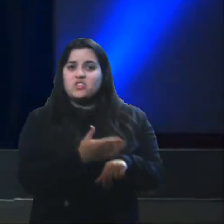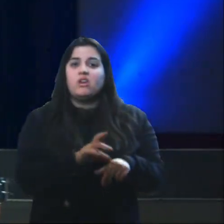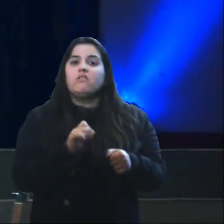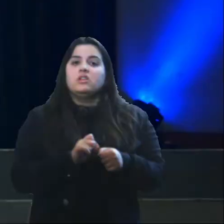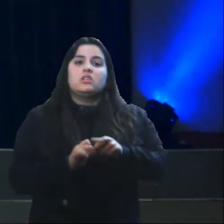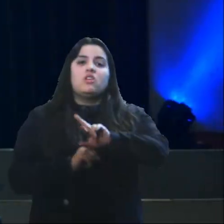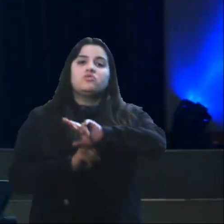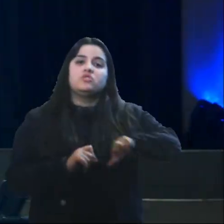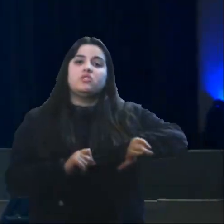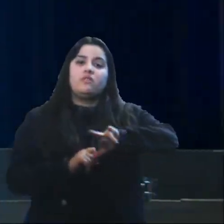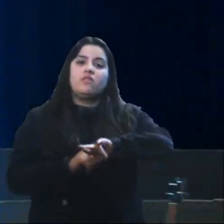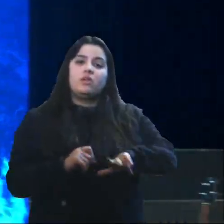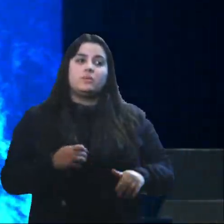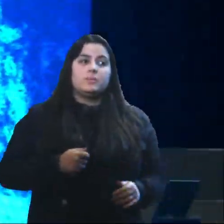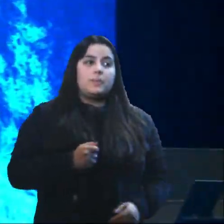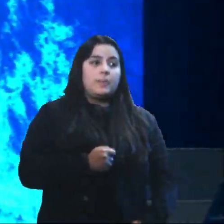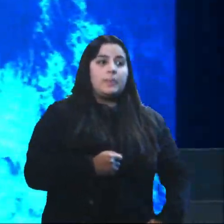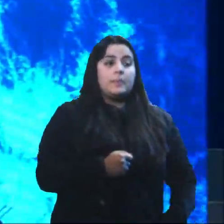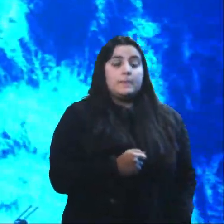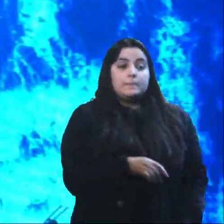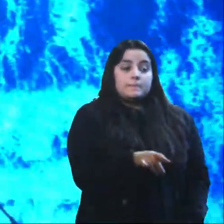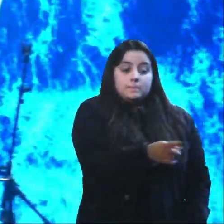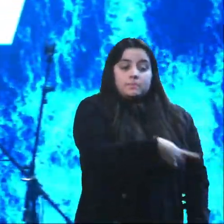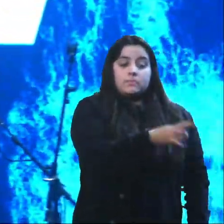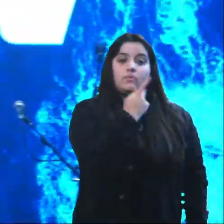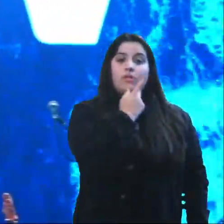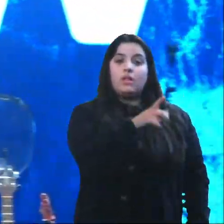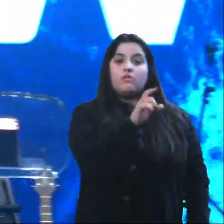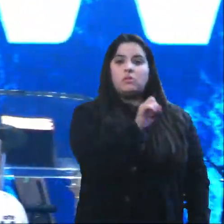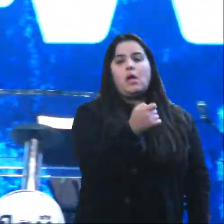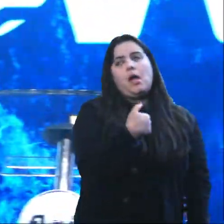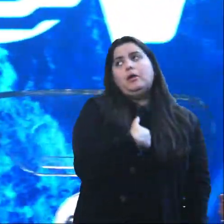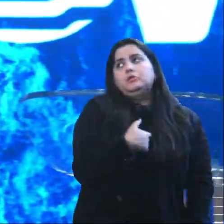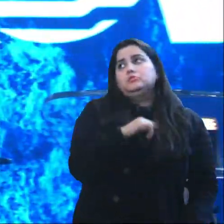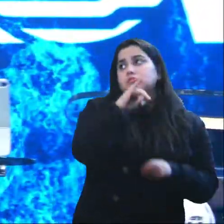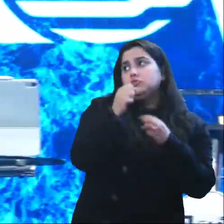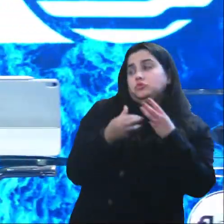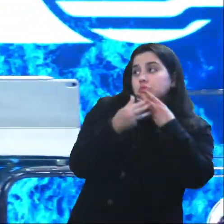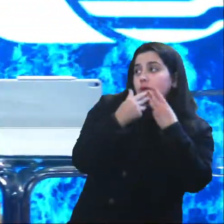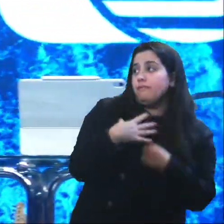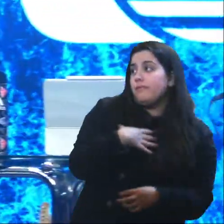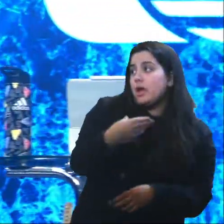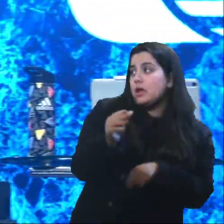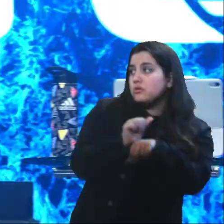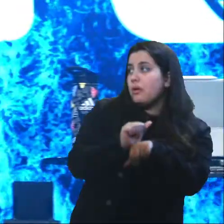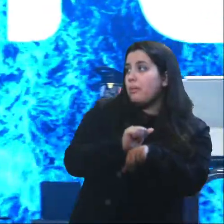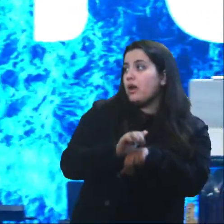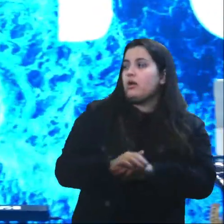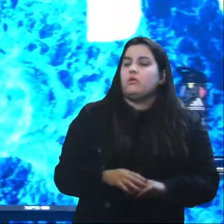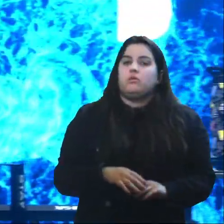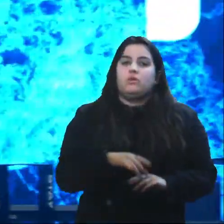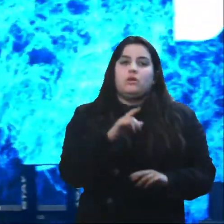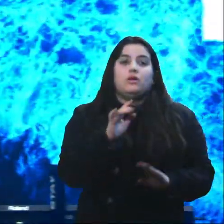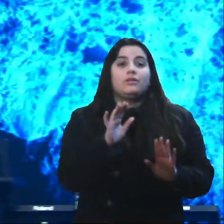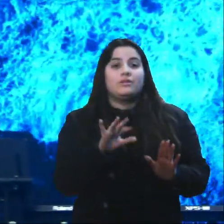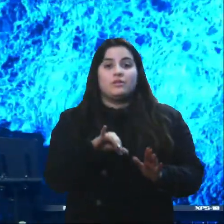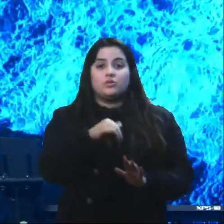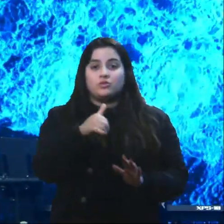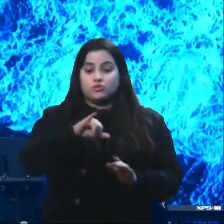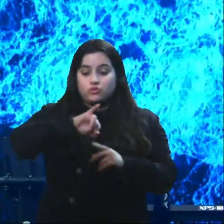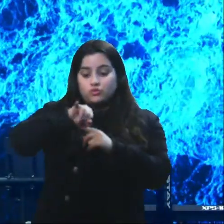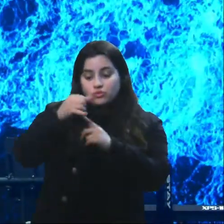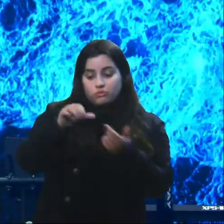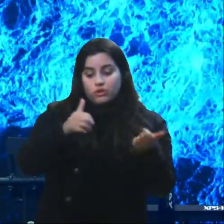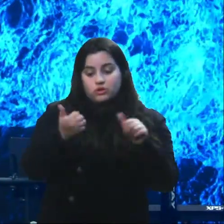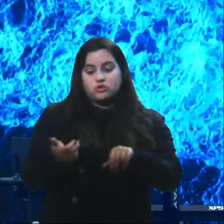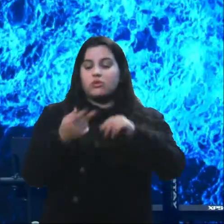diziam que por serem judeus, filhos de Abraão, eles seriam salvos. Então, João Batista diz, vocês precisam se